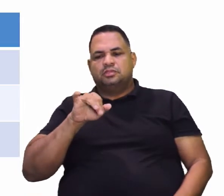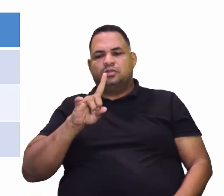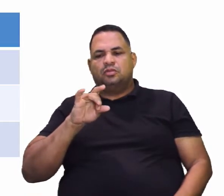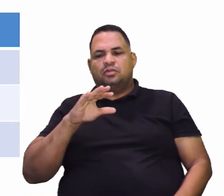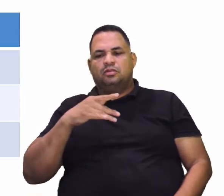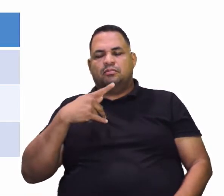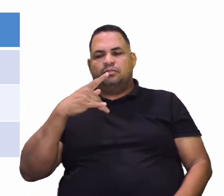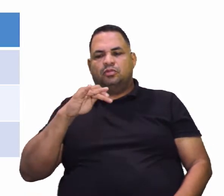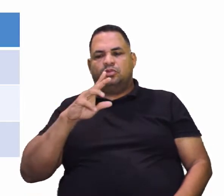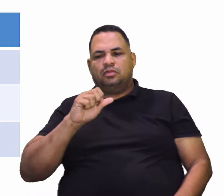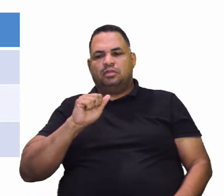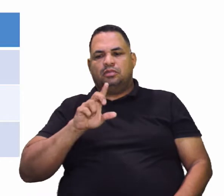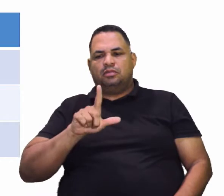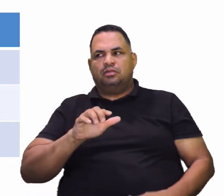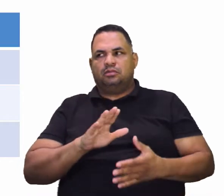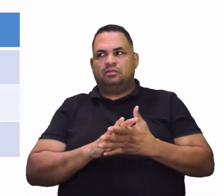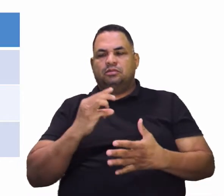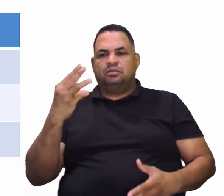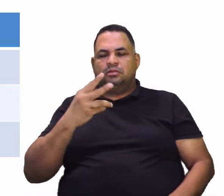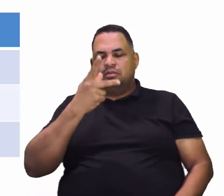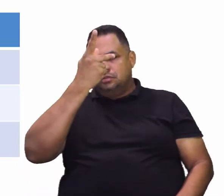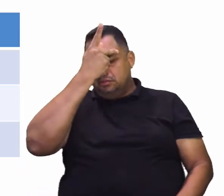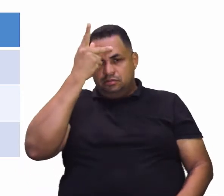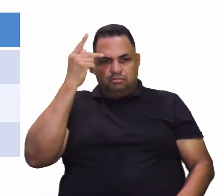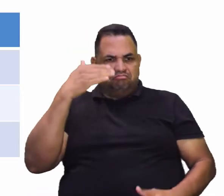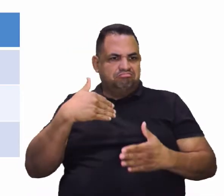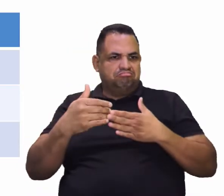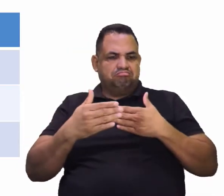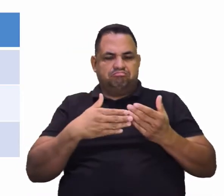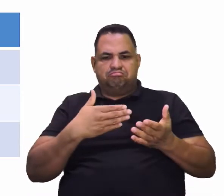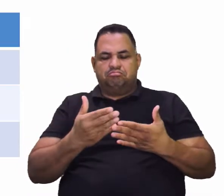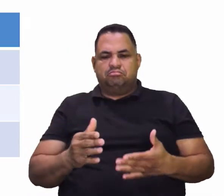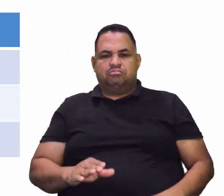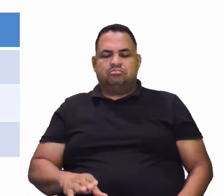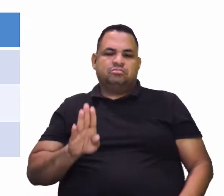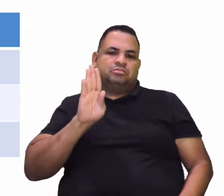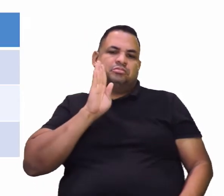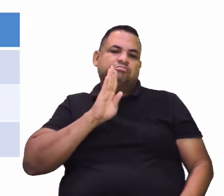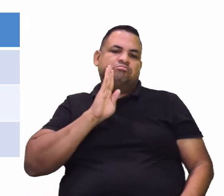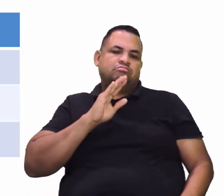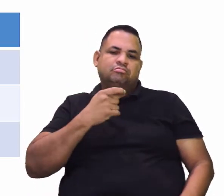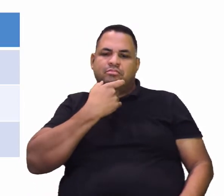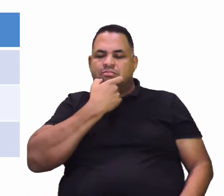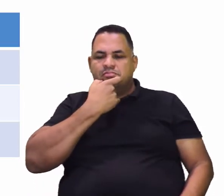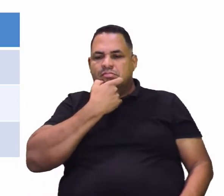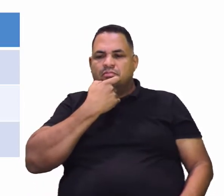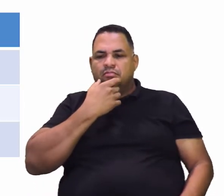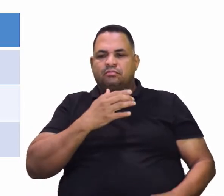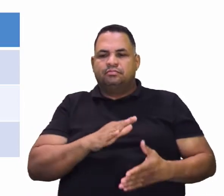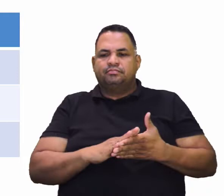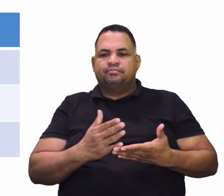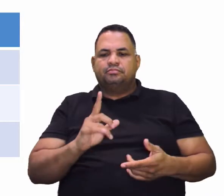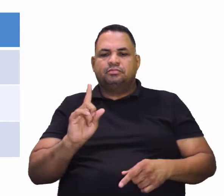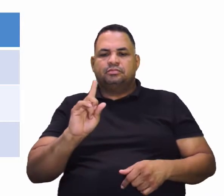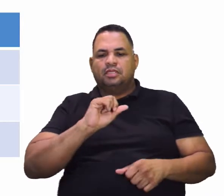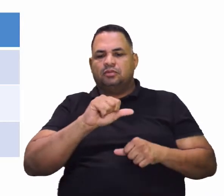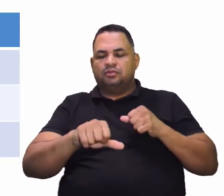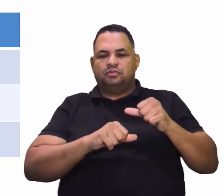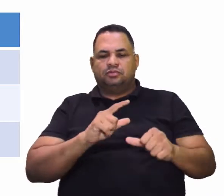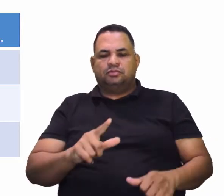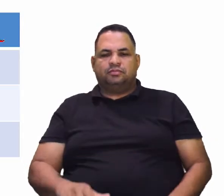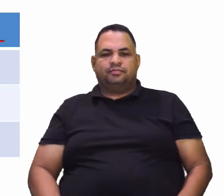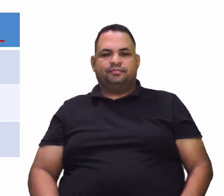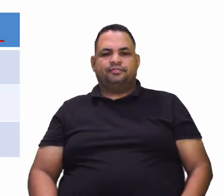ele vem no plural, ele vem na terceira pessoa, não importa. Isso que é legal no inglês, assim como o will não muda.